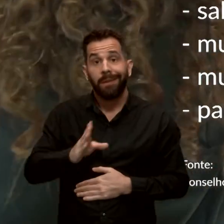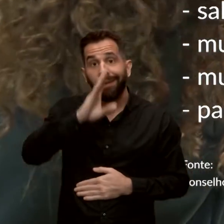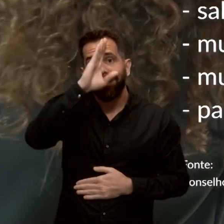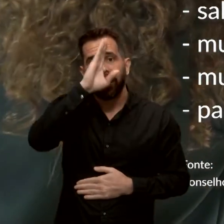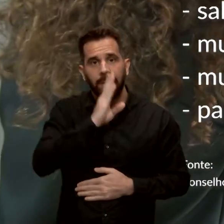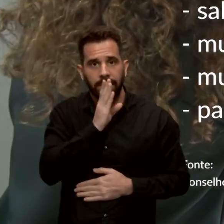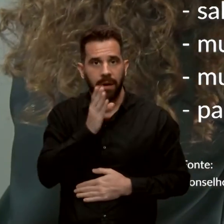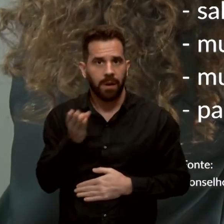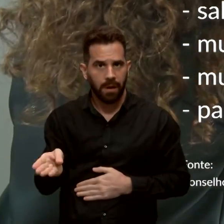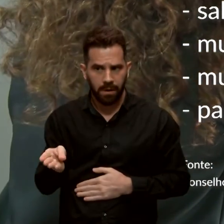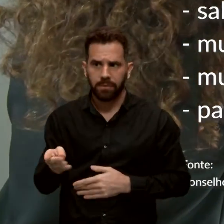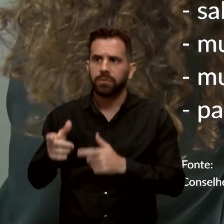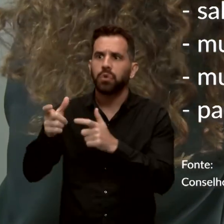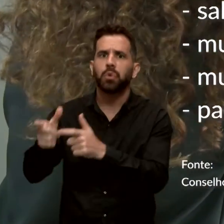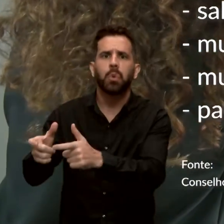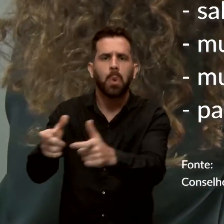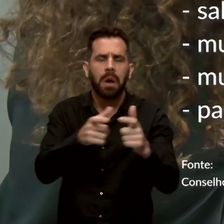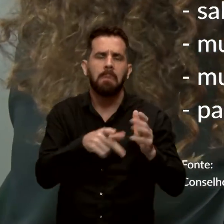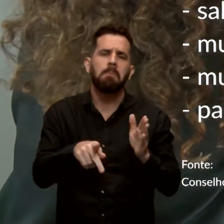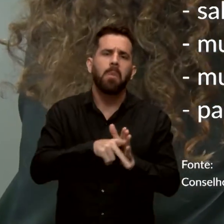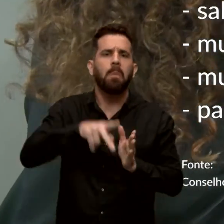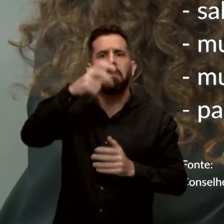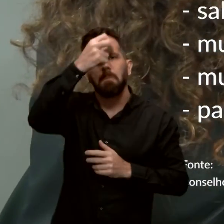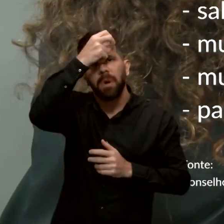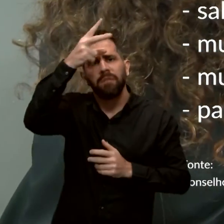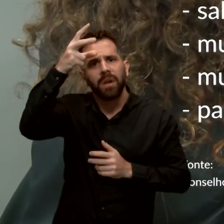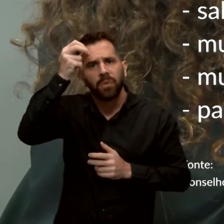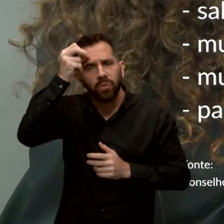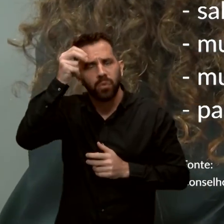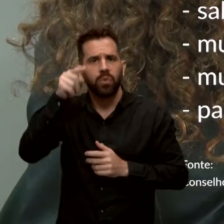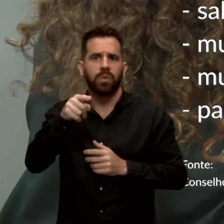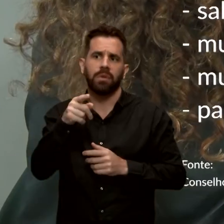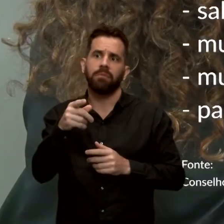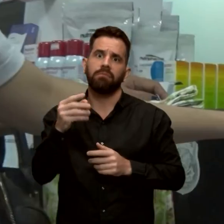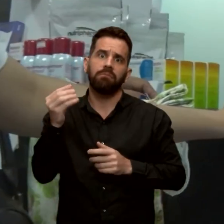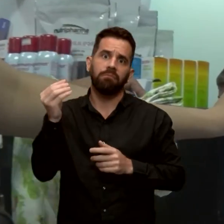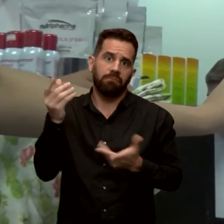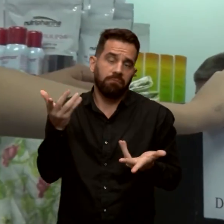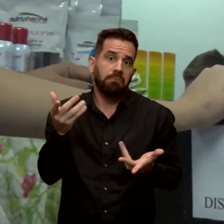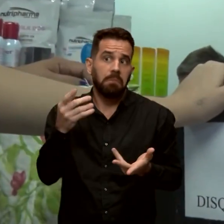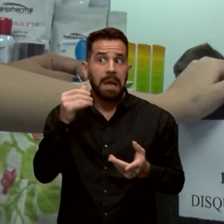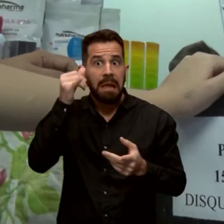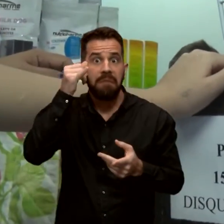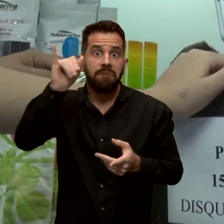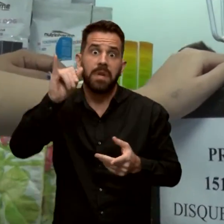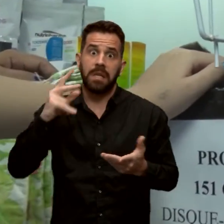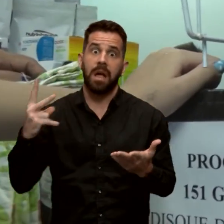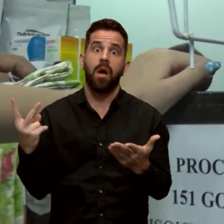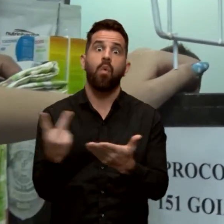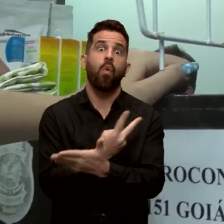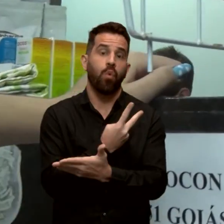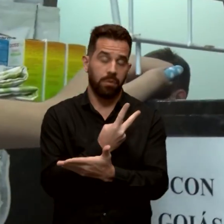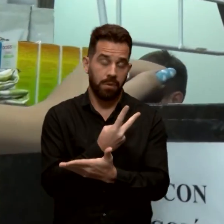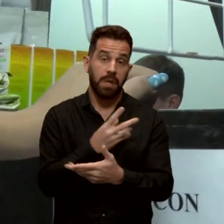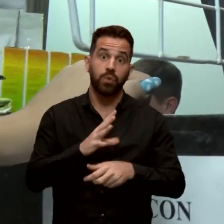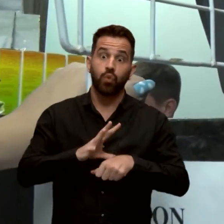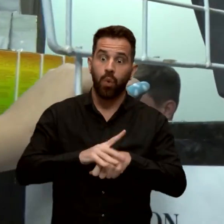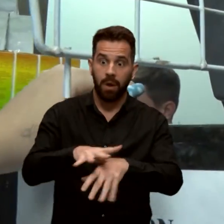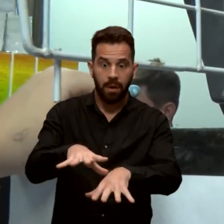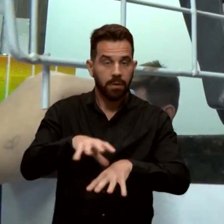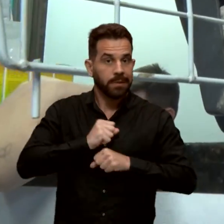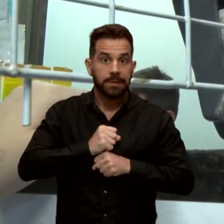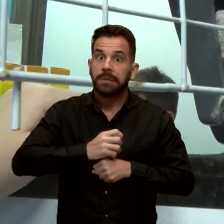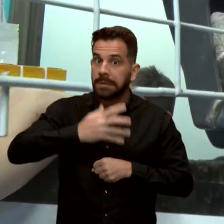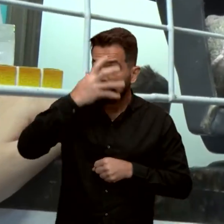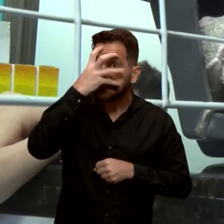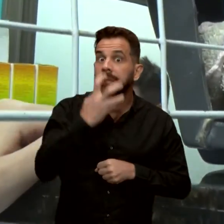gratuita, nos postos da prefeitura, para evitar que você tenha aí, né, um desprazer com uma doença tão